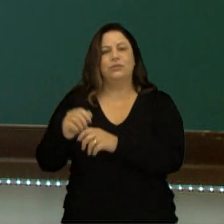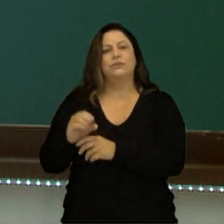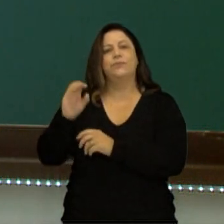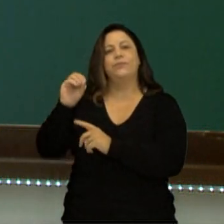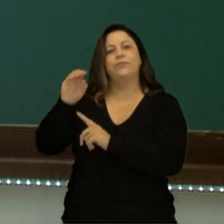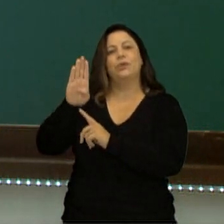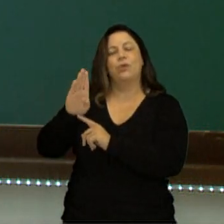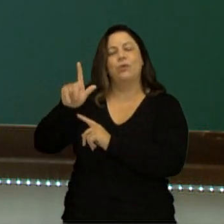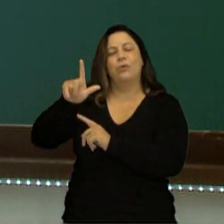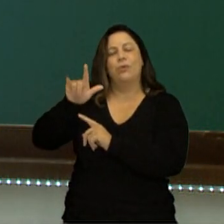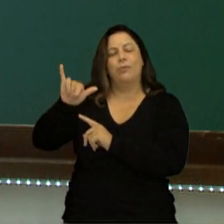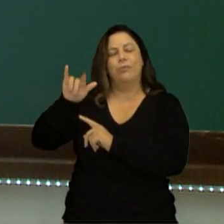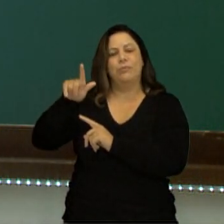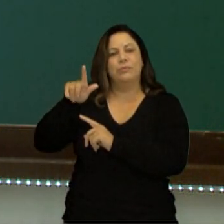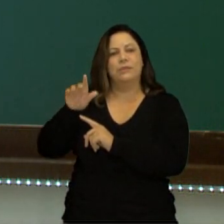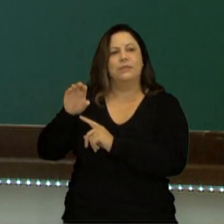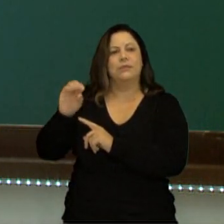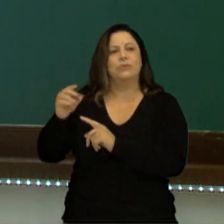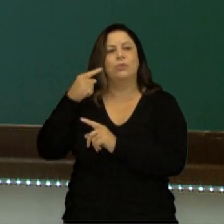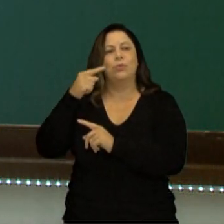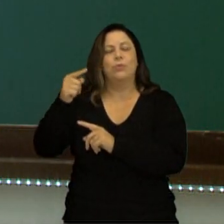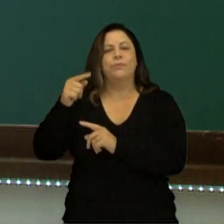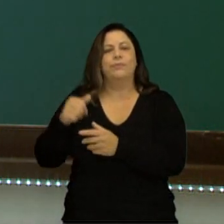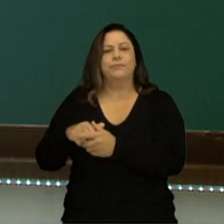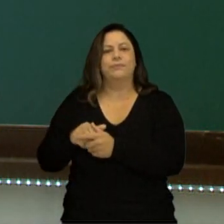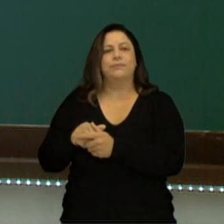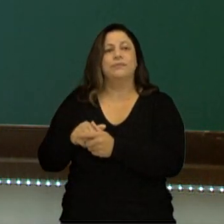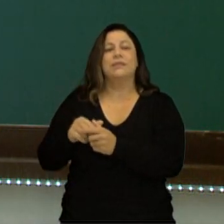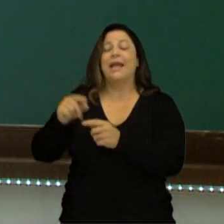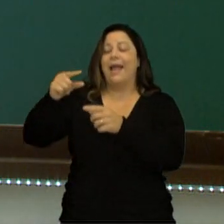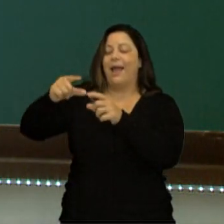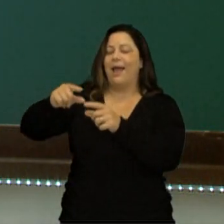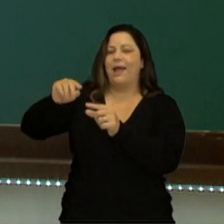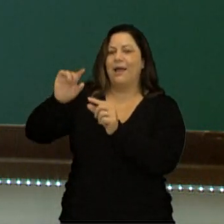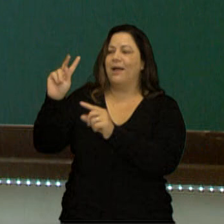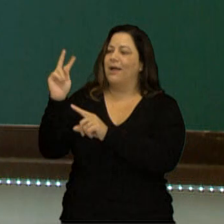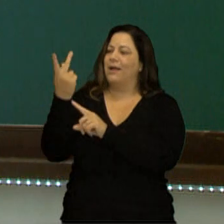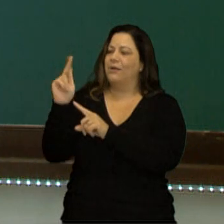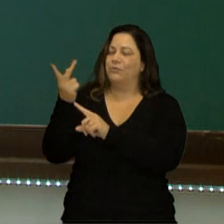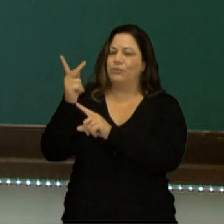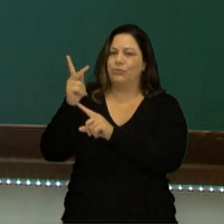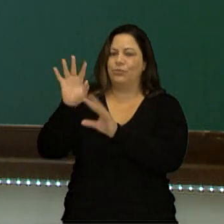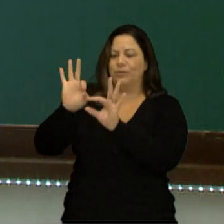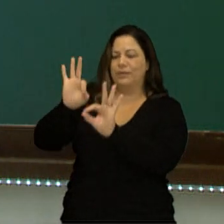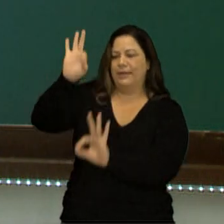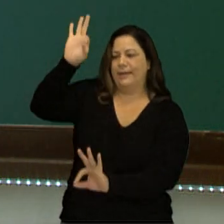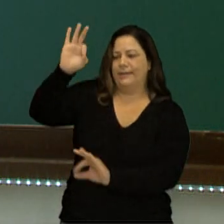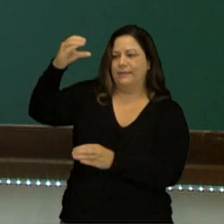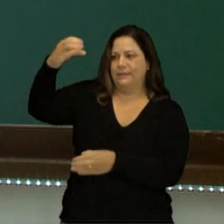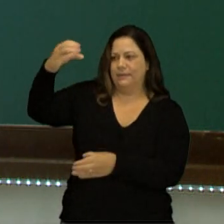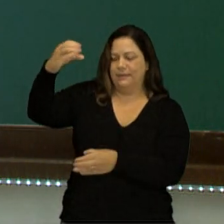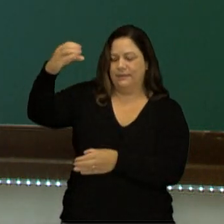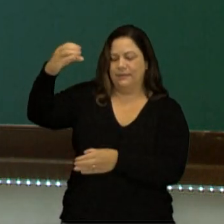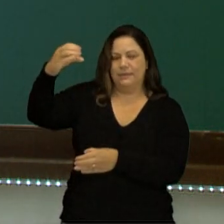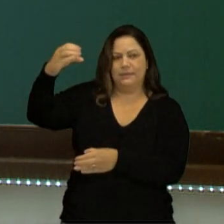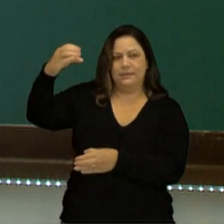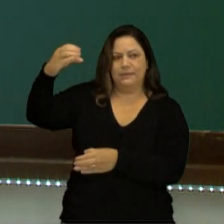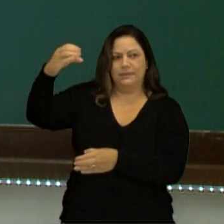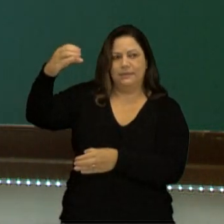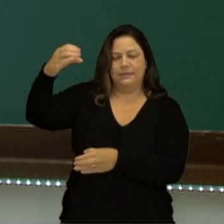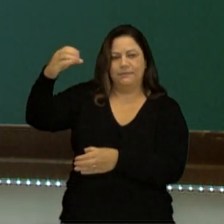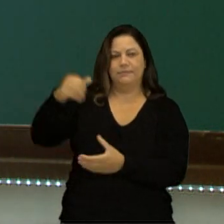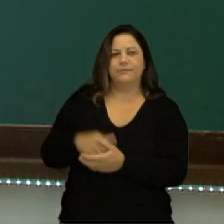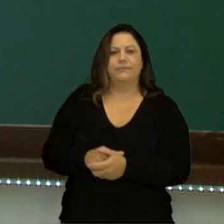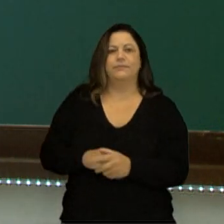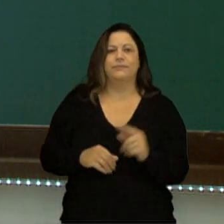Uma observação importante, a altura é a distância entre as duas bases, e não esta daqui, que esse daqui é